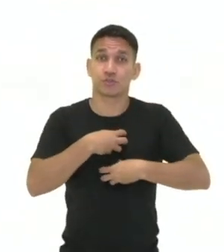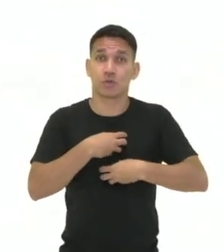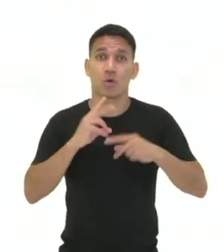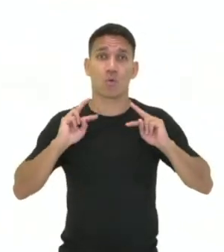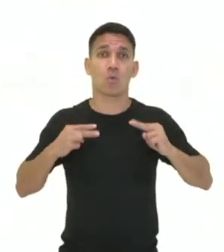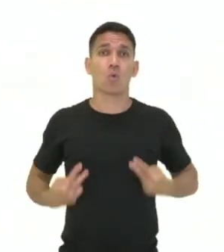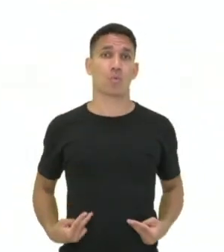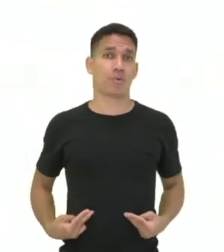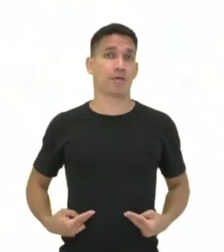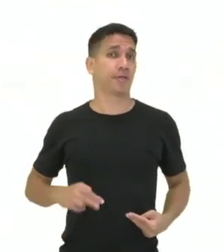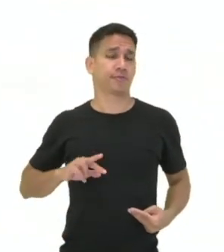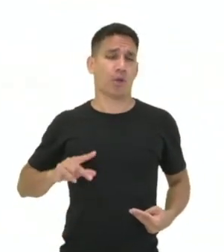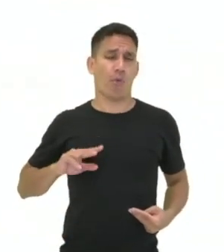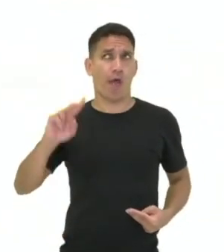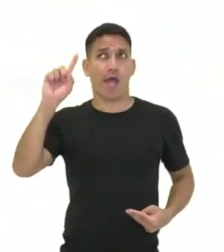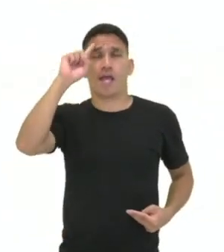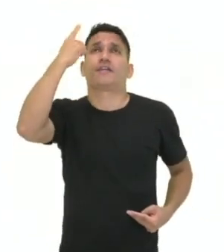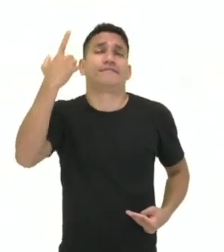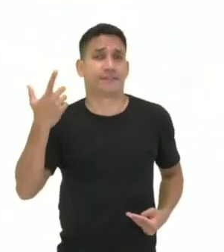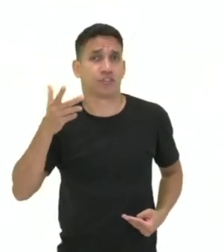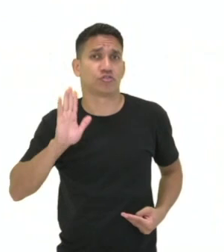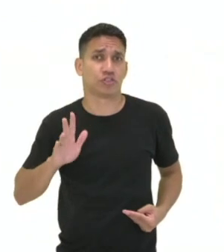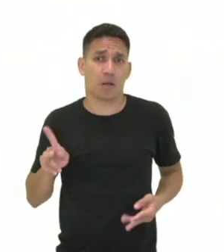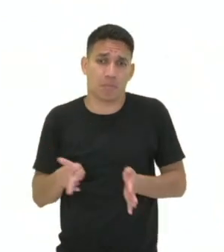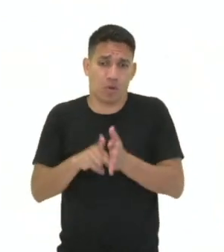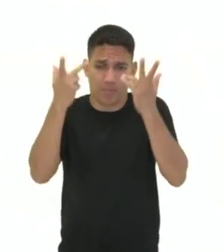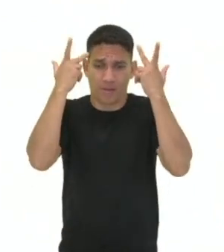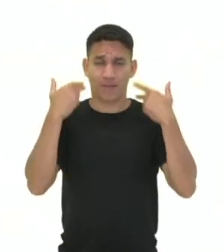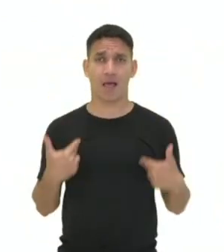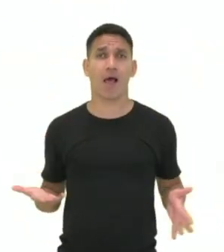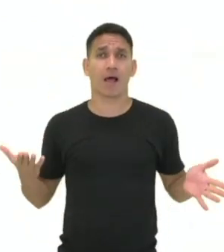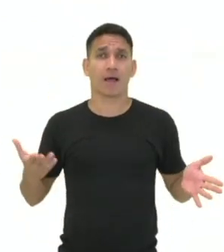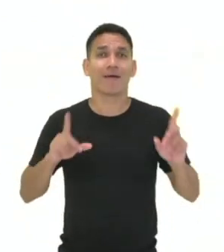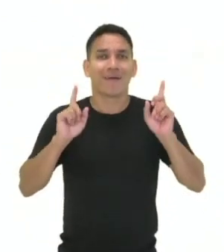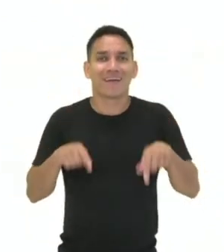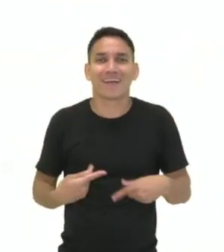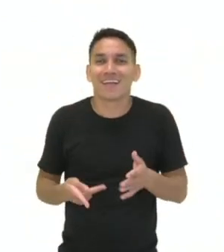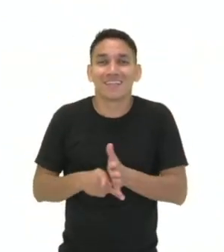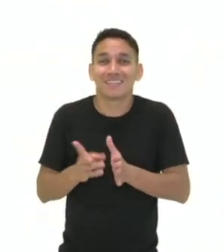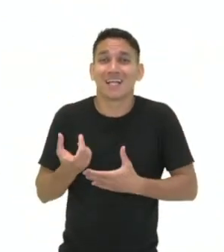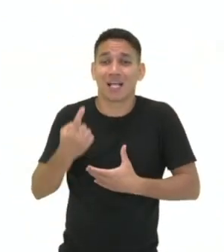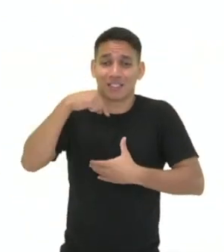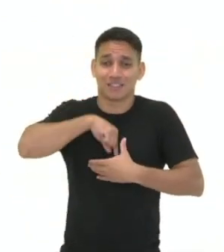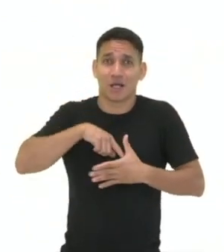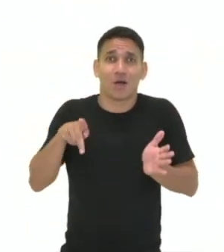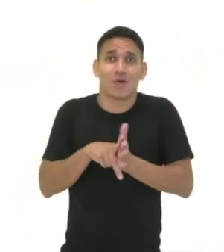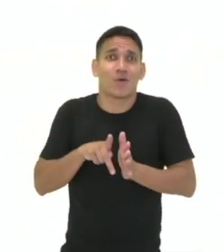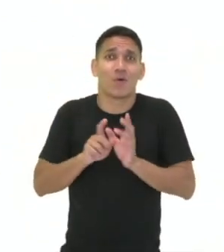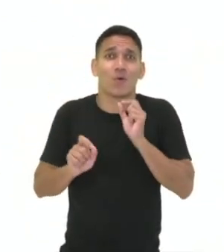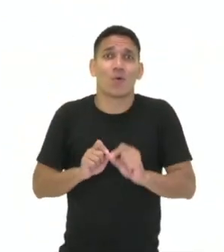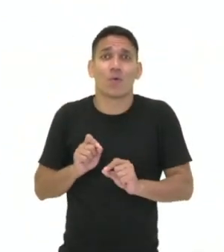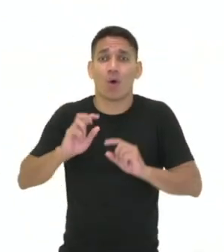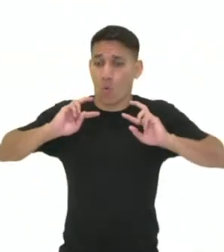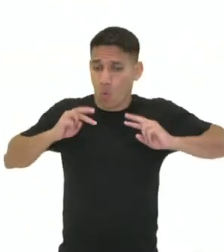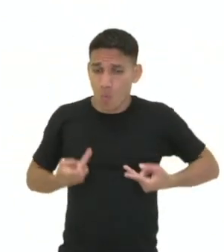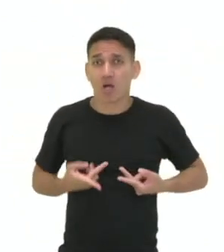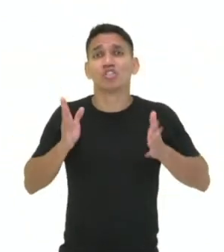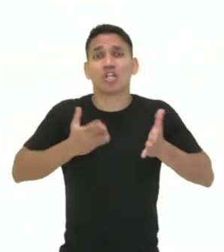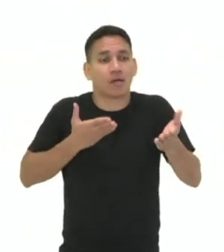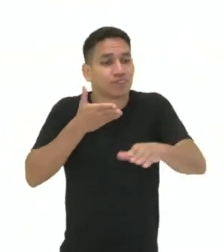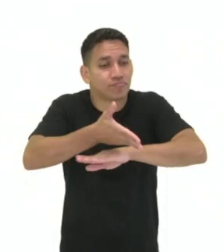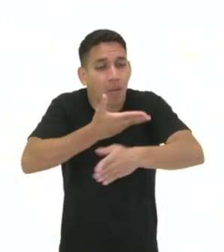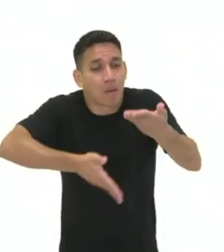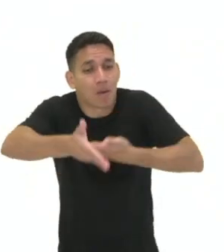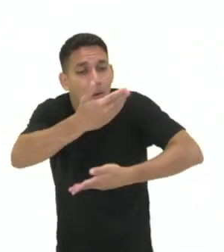que não a inventou, certo? Então é próprio, é inerente ao ser humano participar da política,